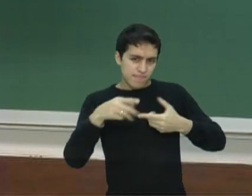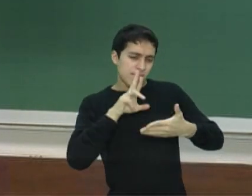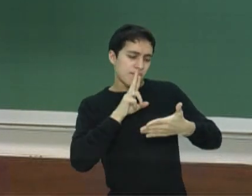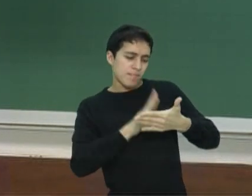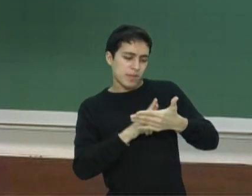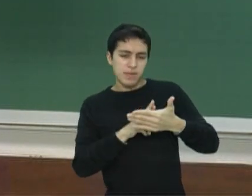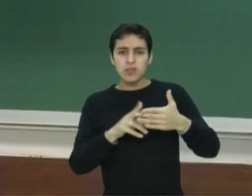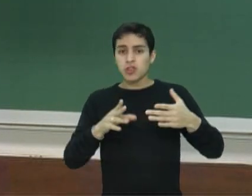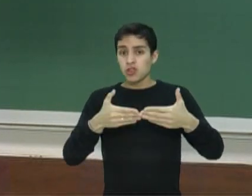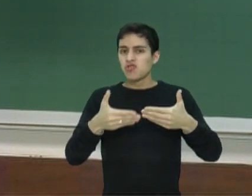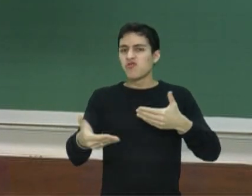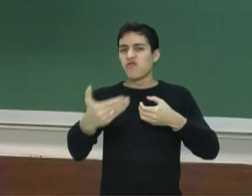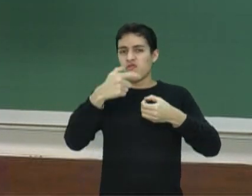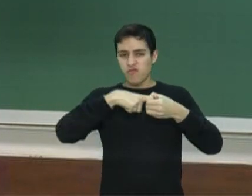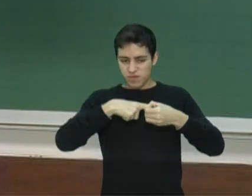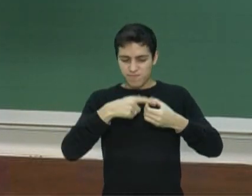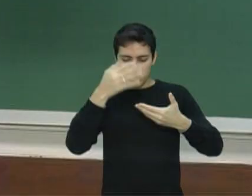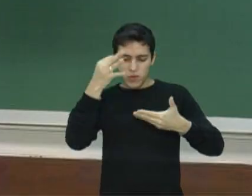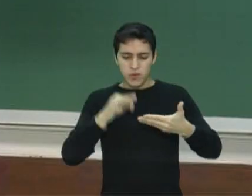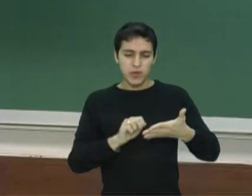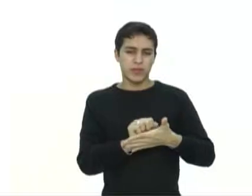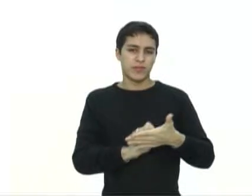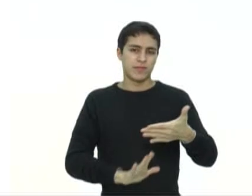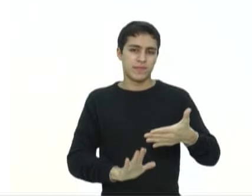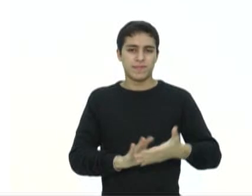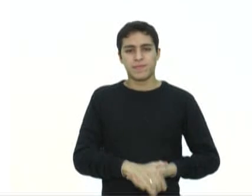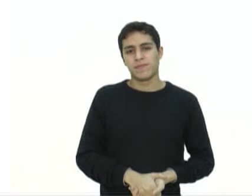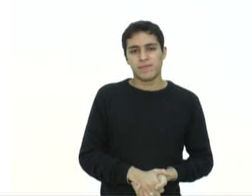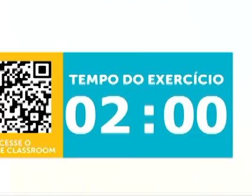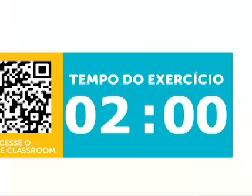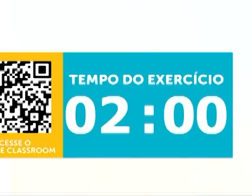já voltamos para corrigir essa atividade.